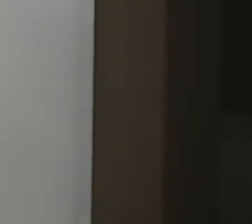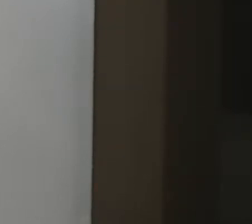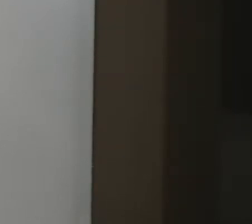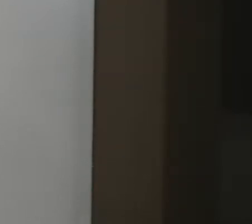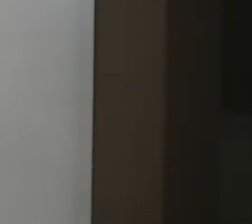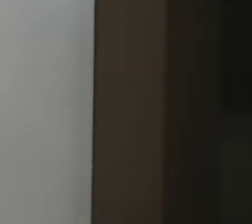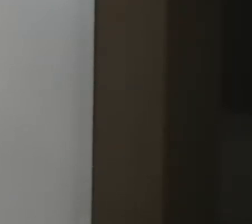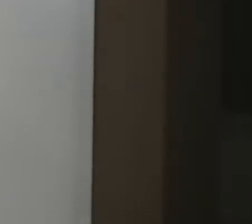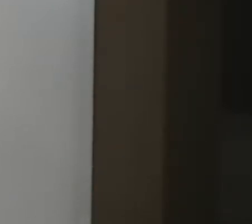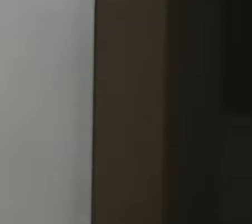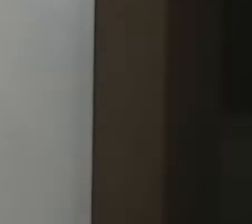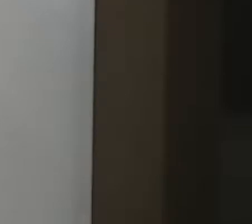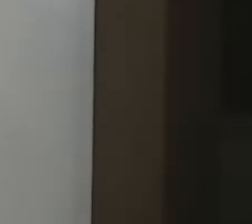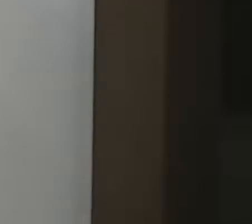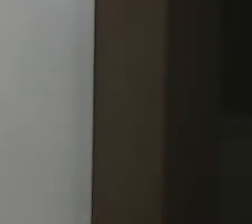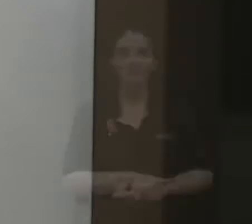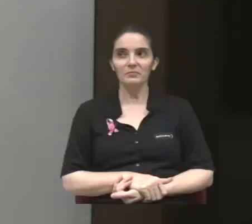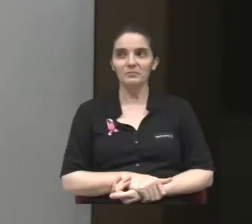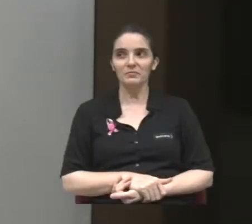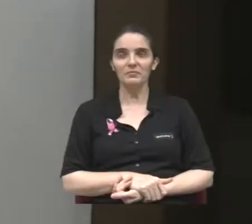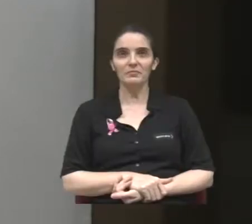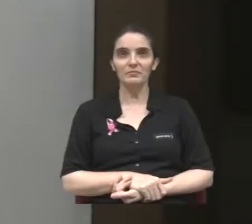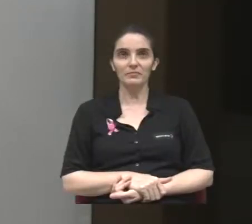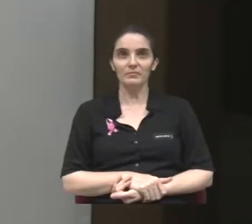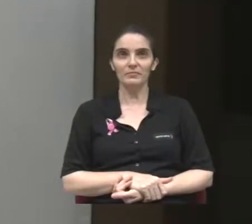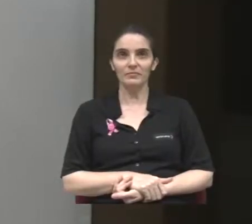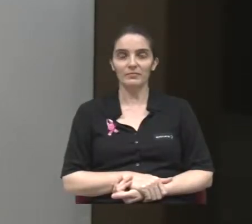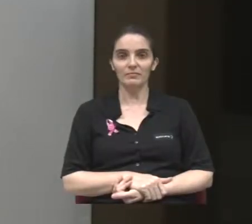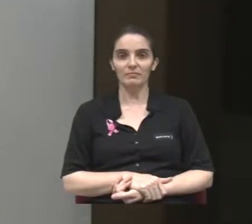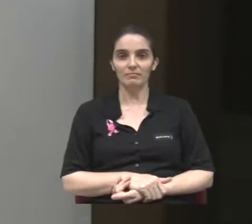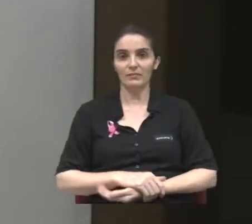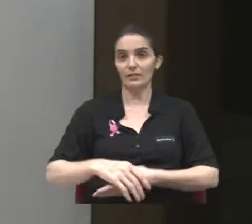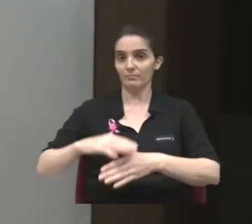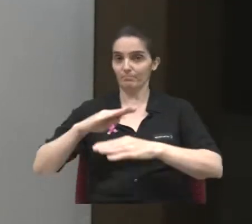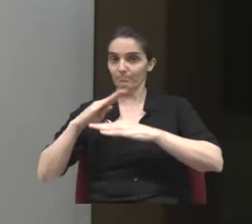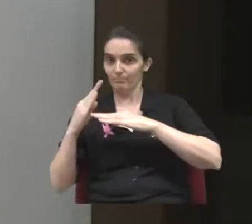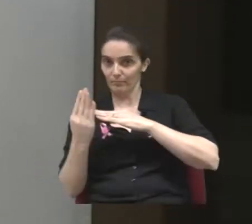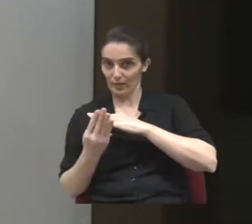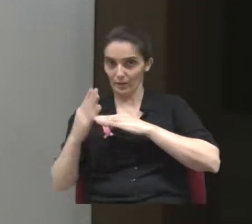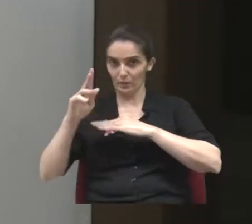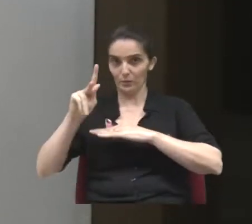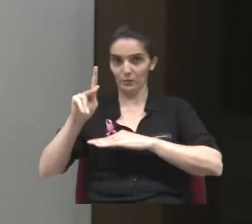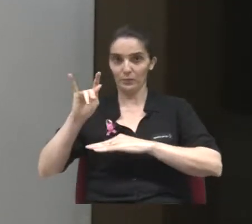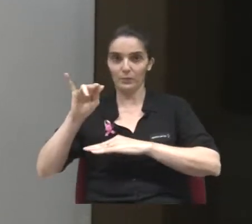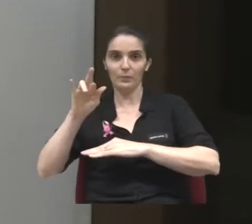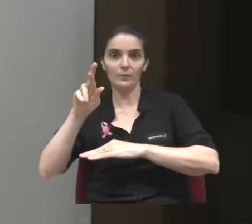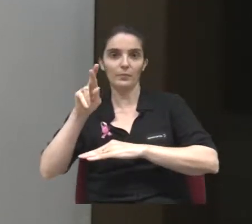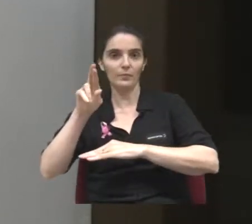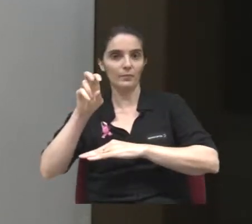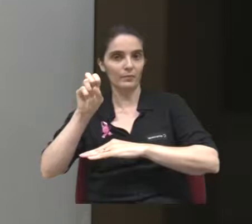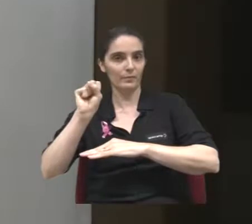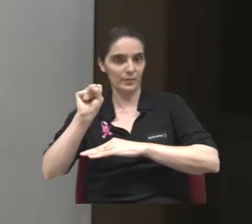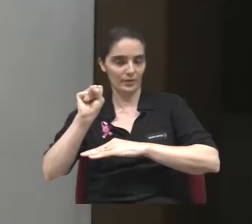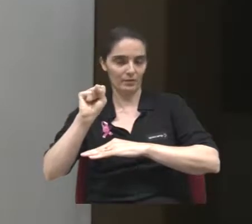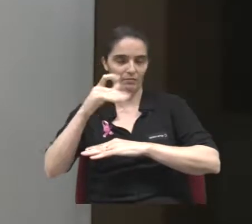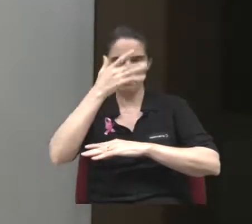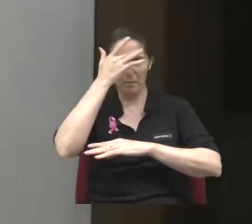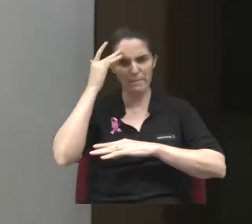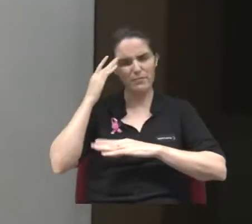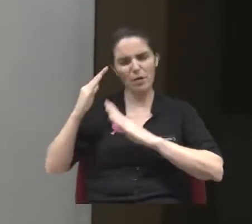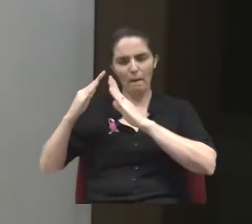são os moradores dos Pires. Os moradores dos Pires que, antes desse volume